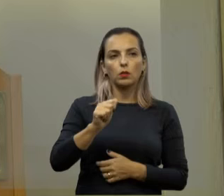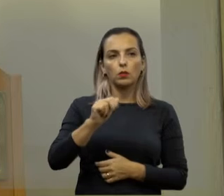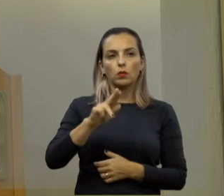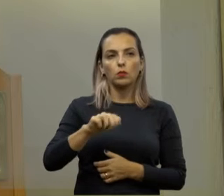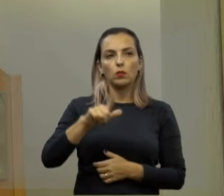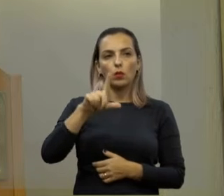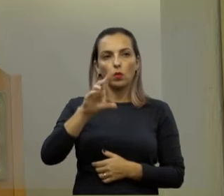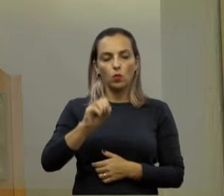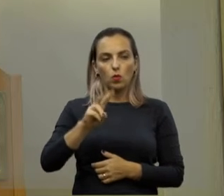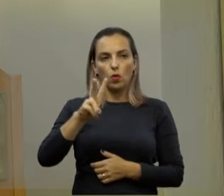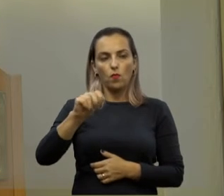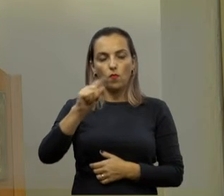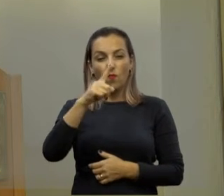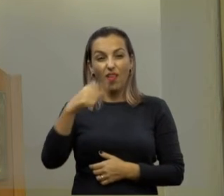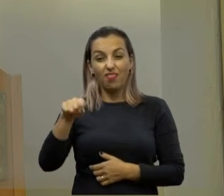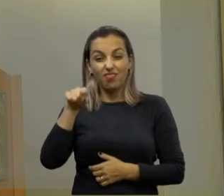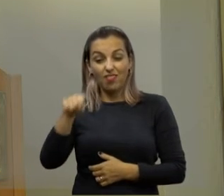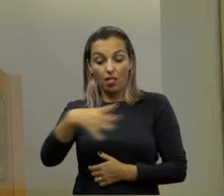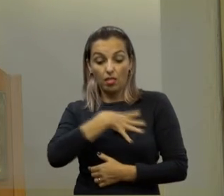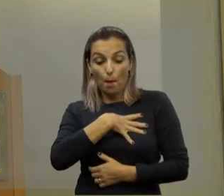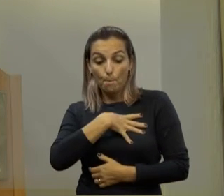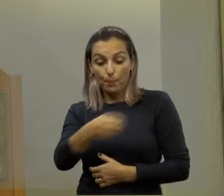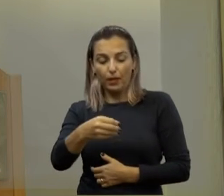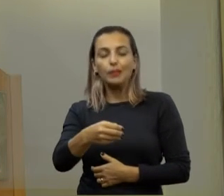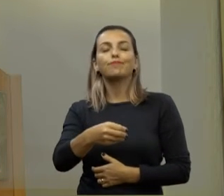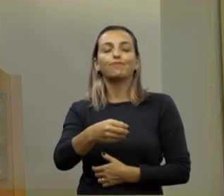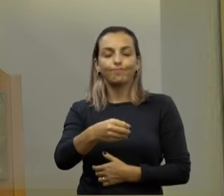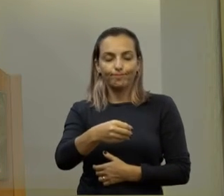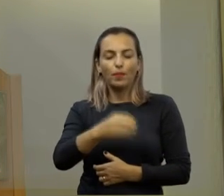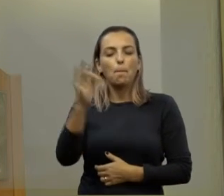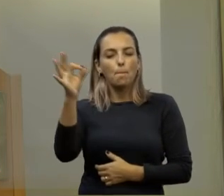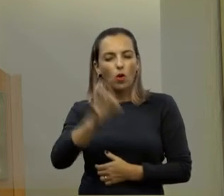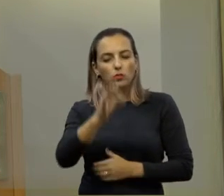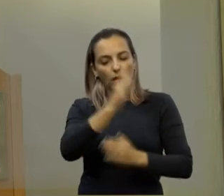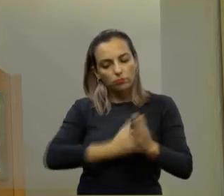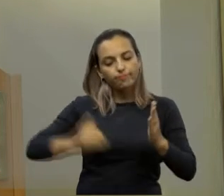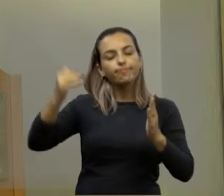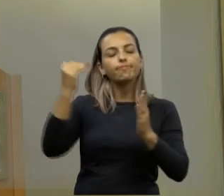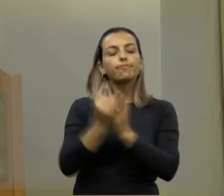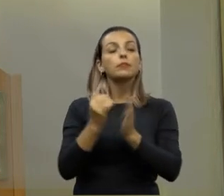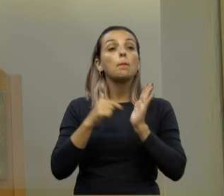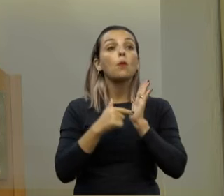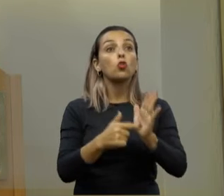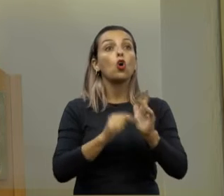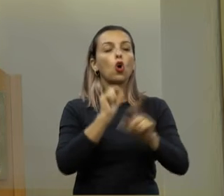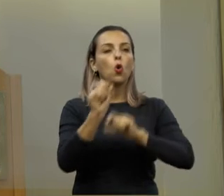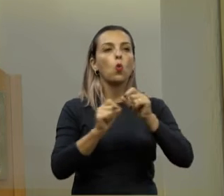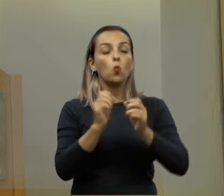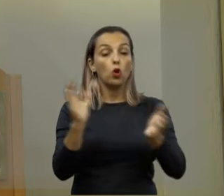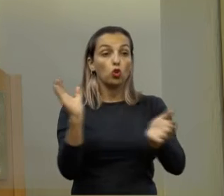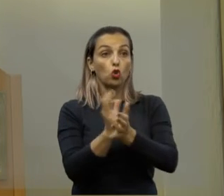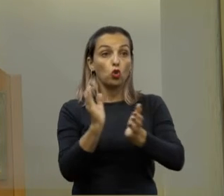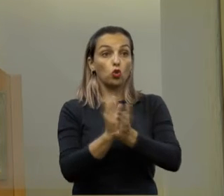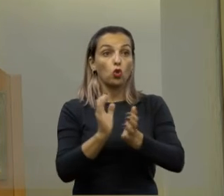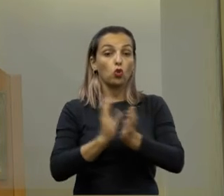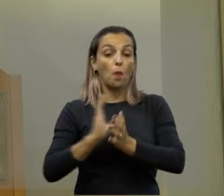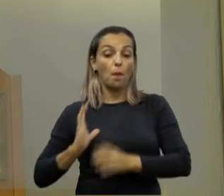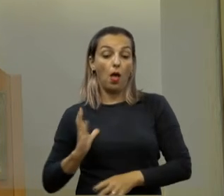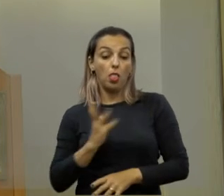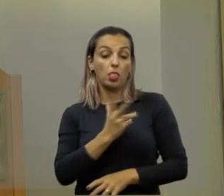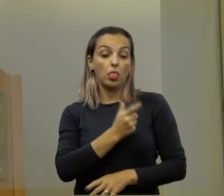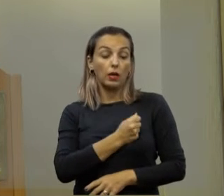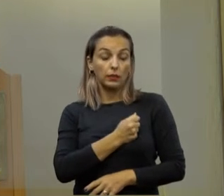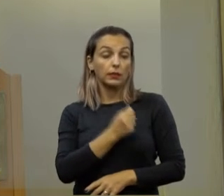transa ativista que se suicidou virando mais um para estatística mostrando-o como a classe dos transexuais é